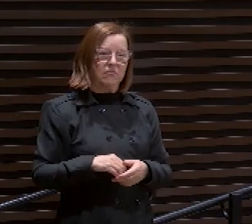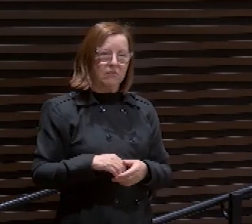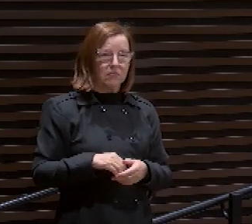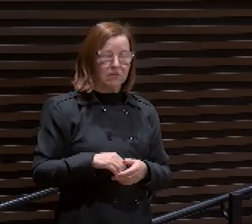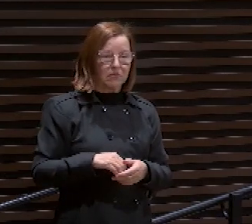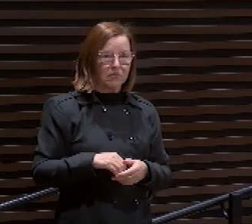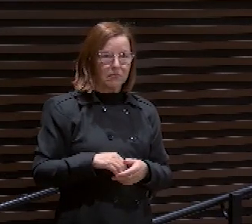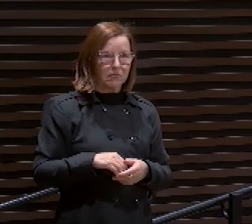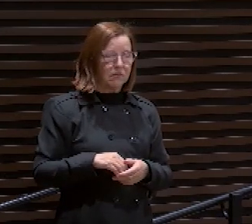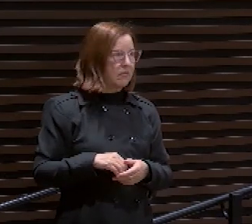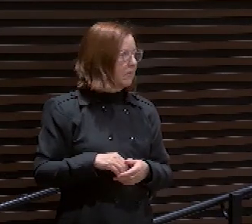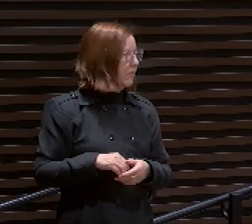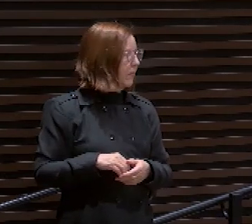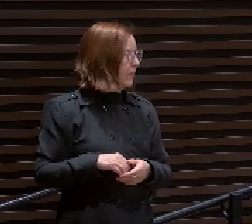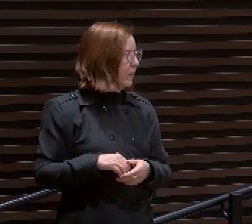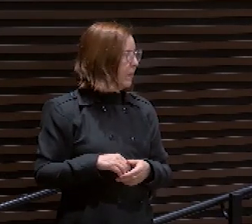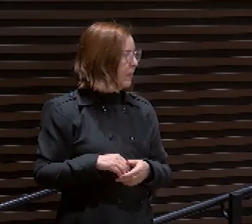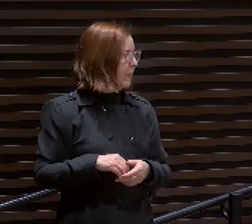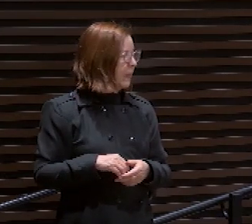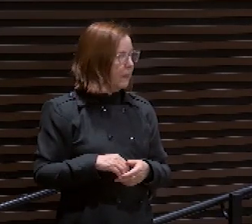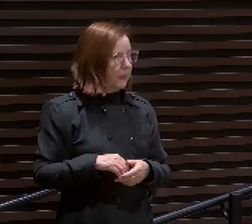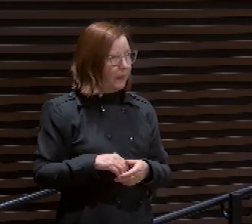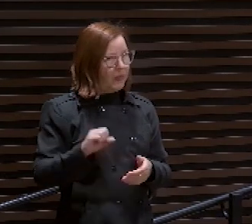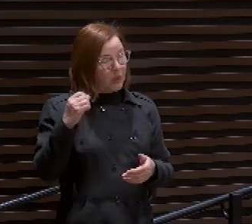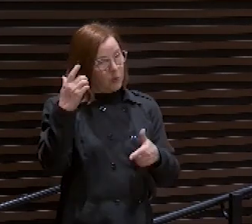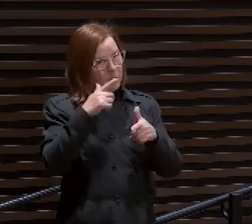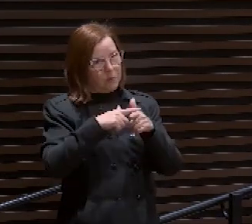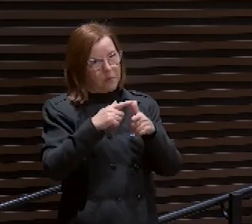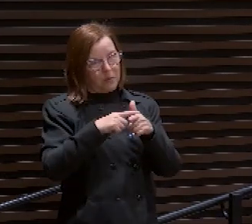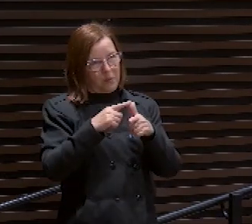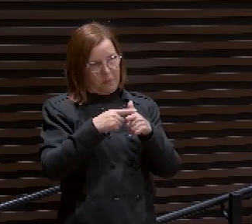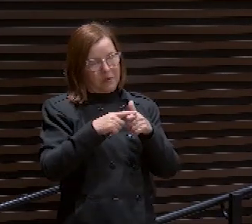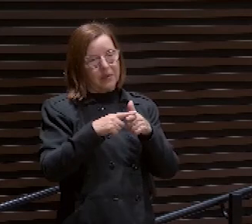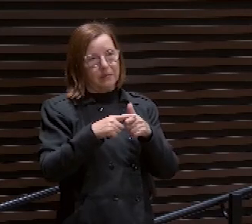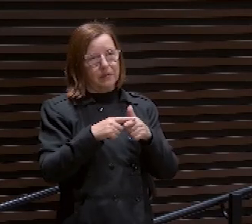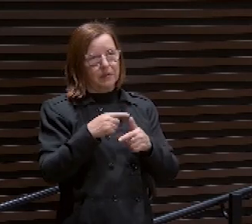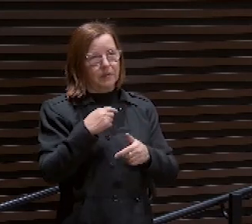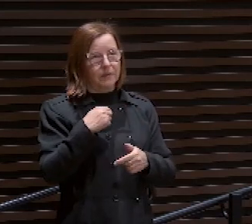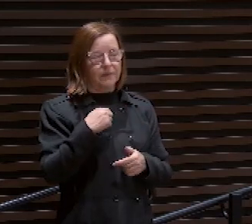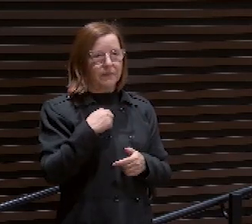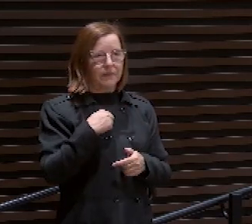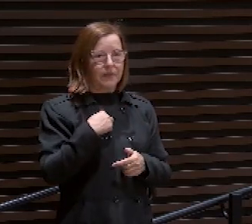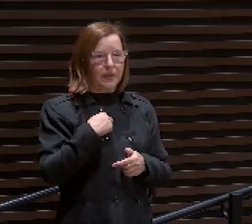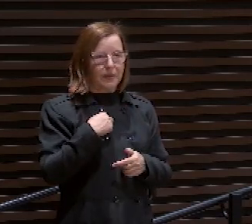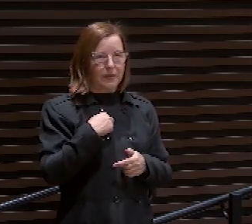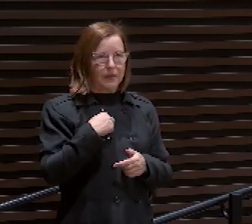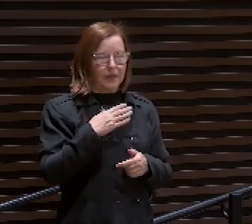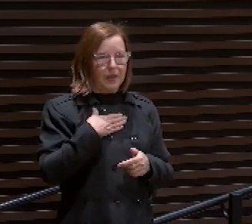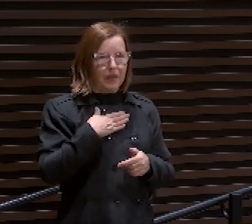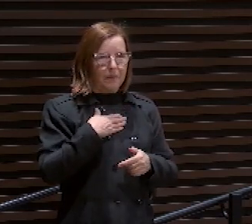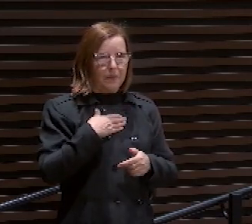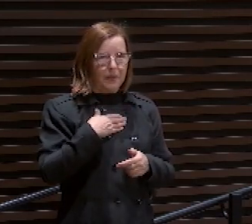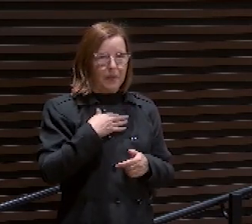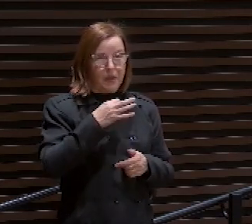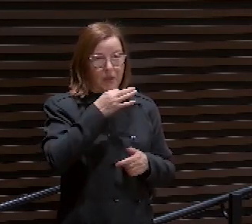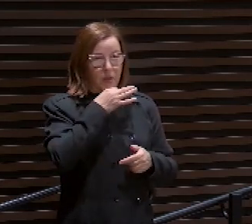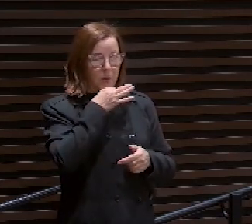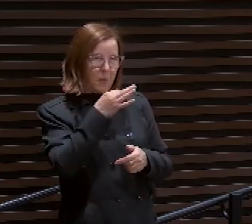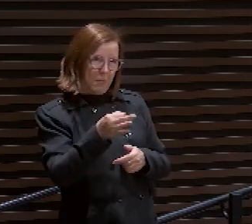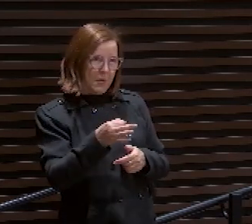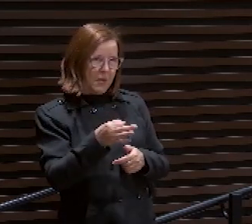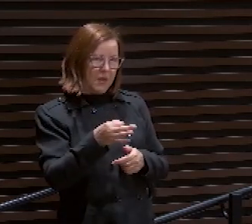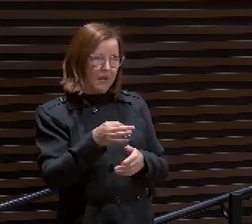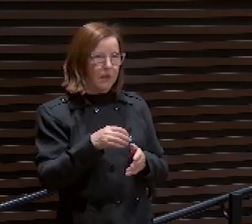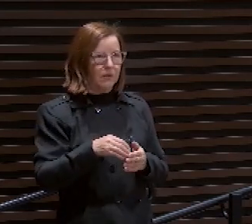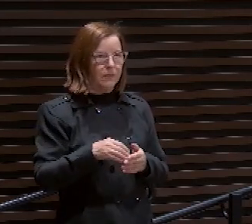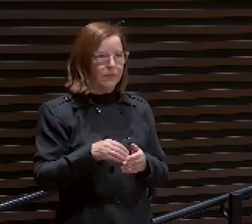Eu estava, enfim, aconteceu uma situação, não preciso entrar em detalhes, mas eu fui, na minha opinião, injustamente caluniado e